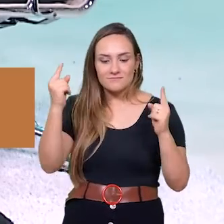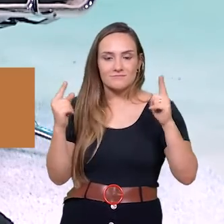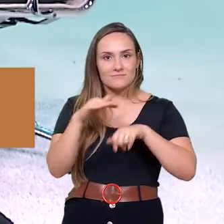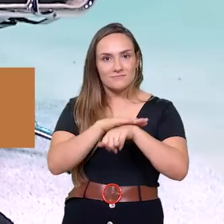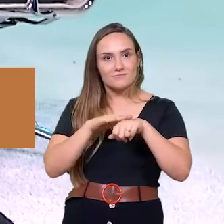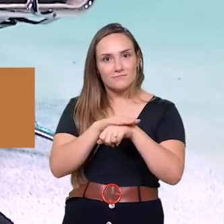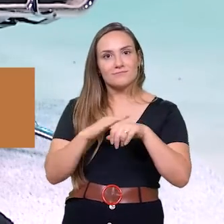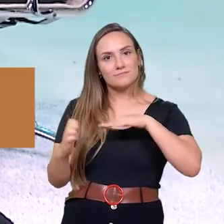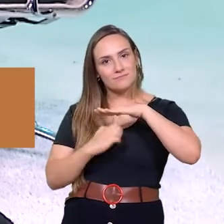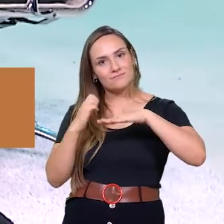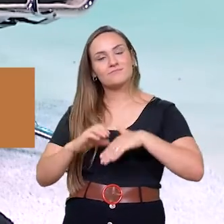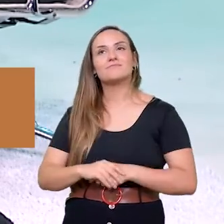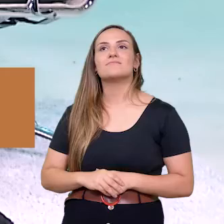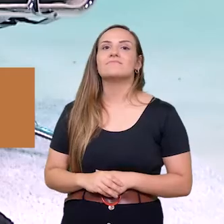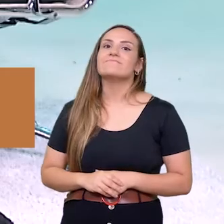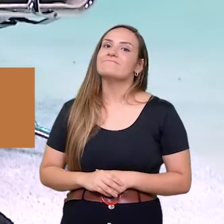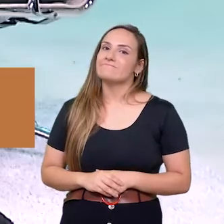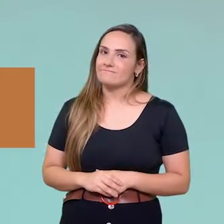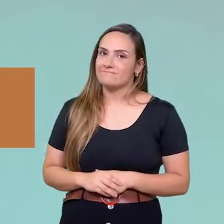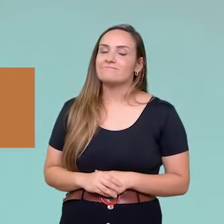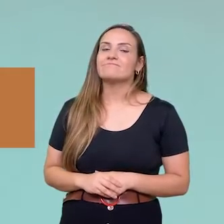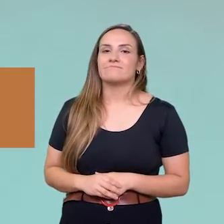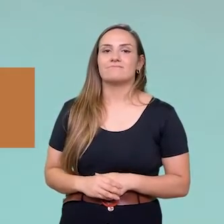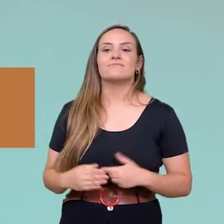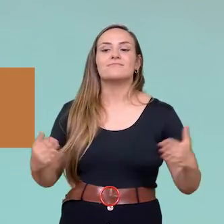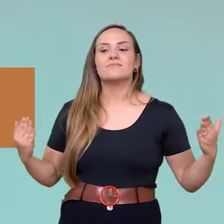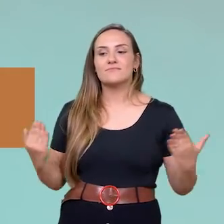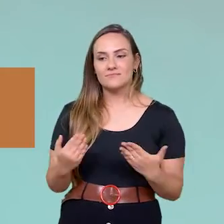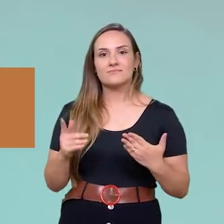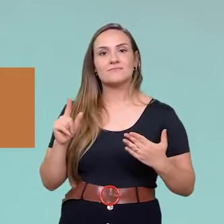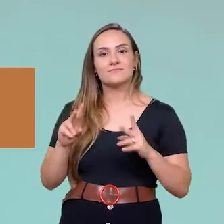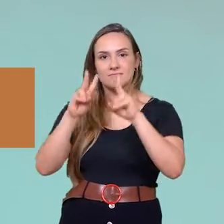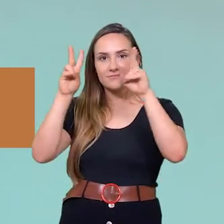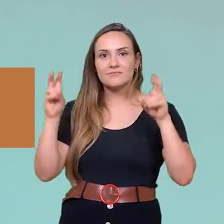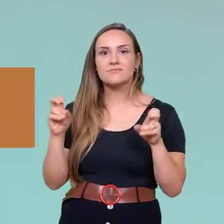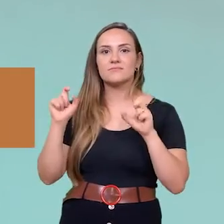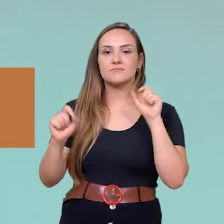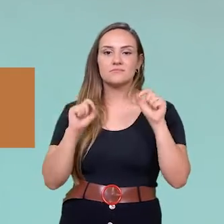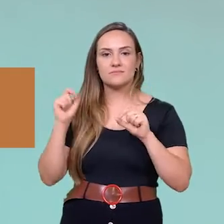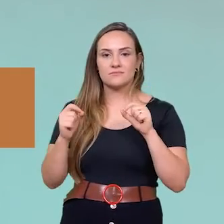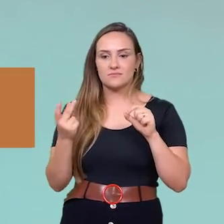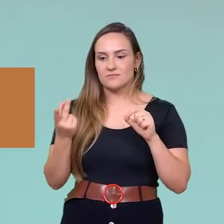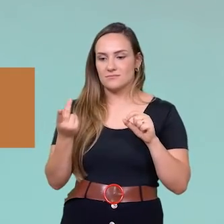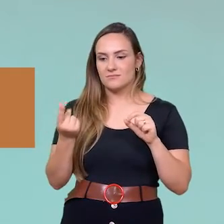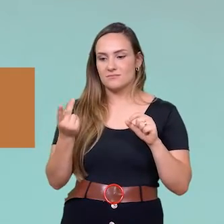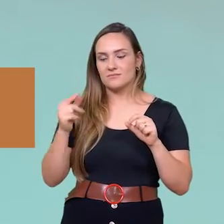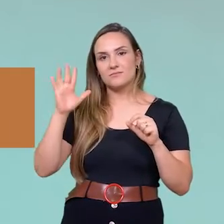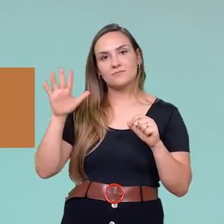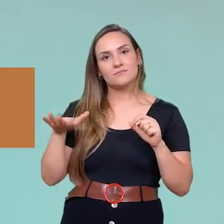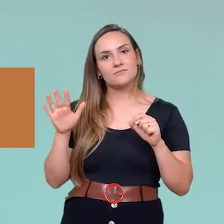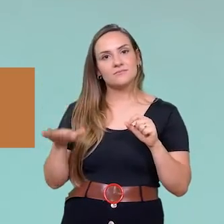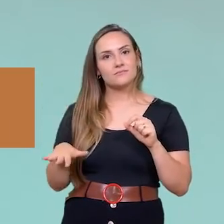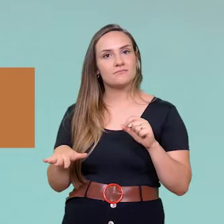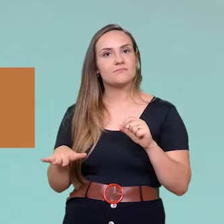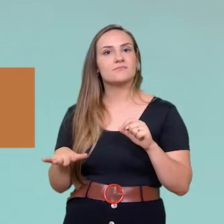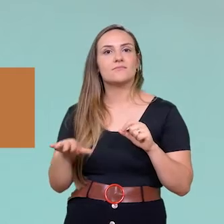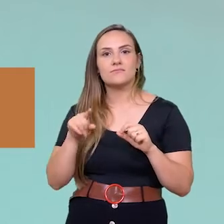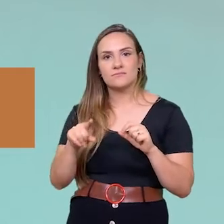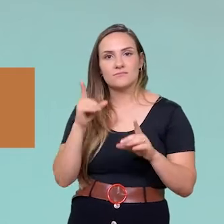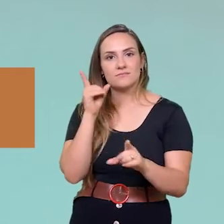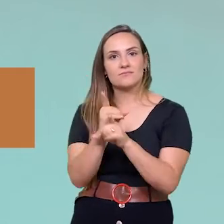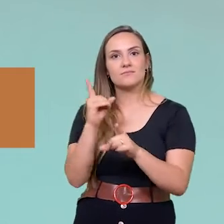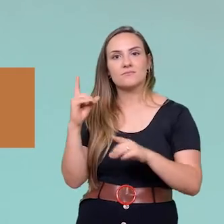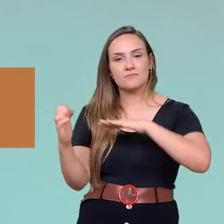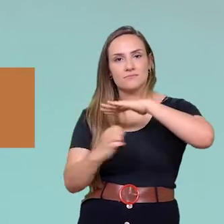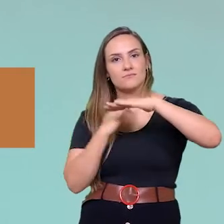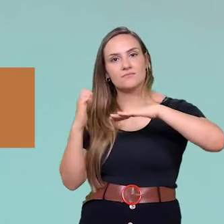né? Com certeza. Bom, gente, agora um assunto que todo mundo está aguardando, que são as promoções anunciadas